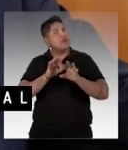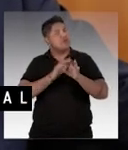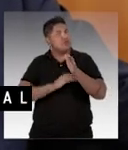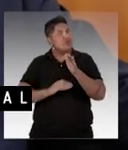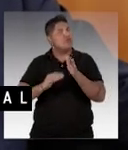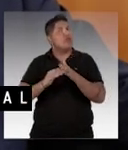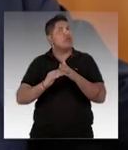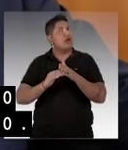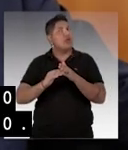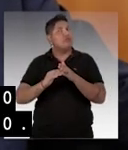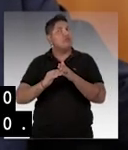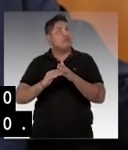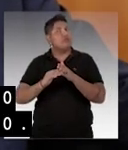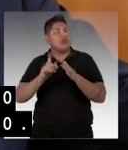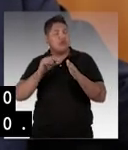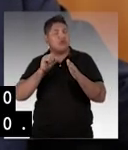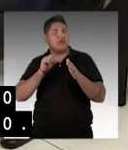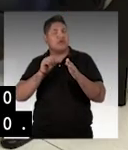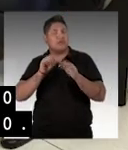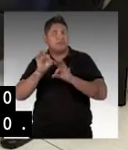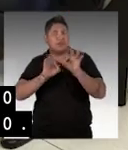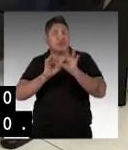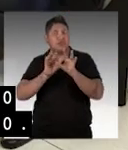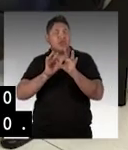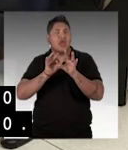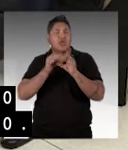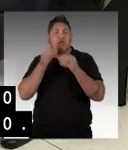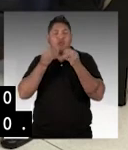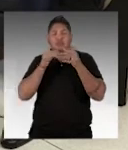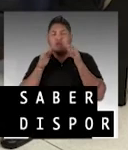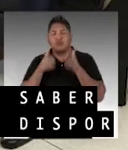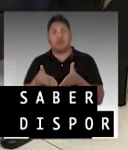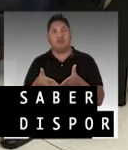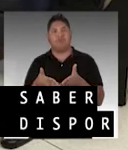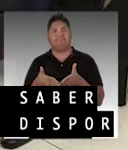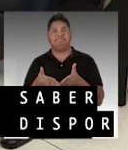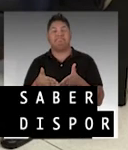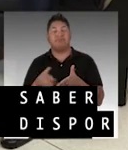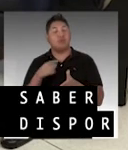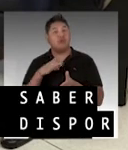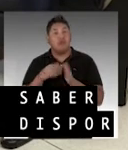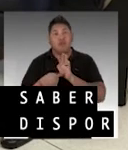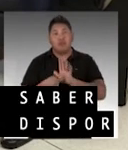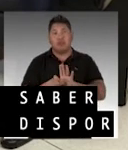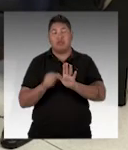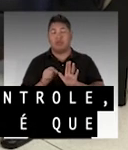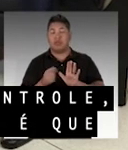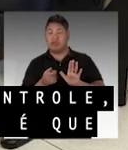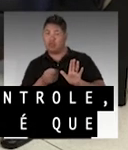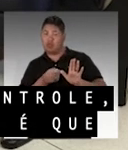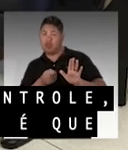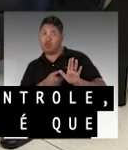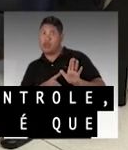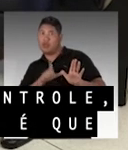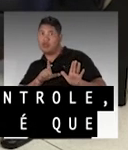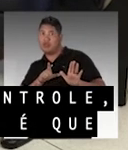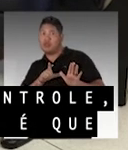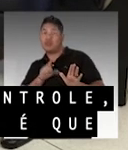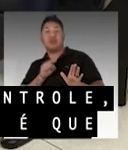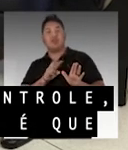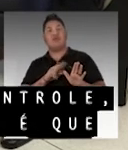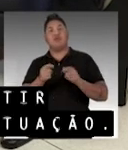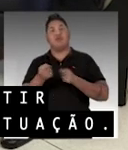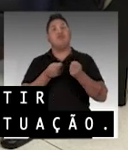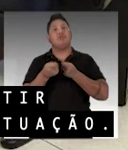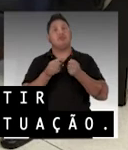transversal. Planejar o orçamento é planejar a atuação. Eu só posso saber o que eu vou dispor a partir de um controle. E esse controle é